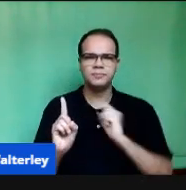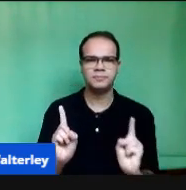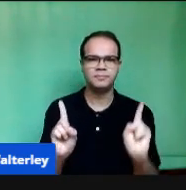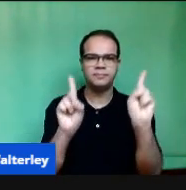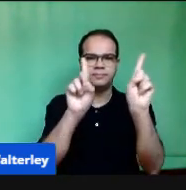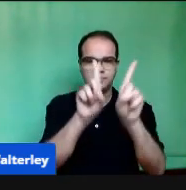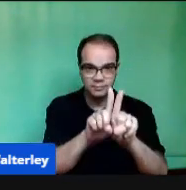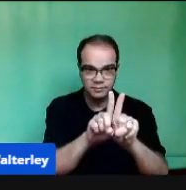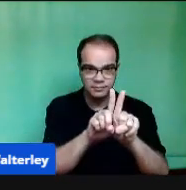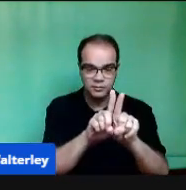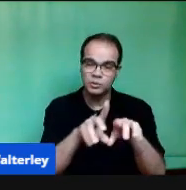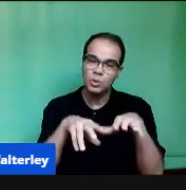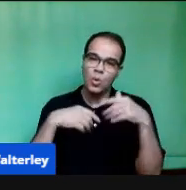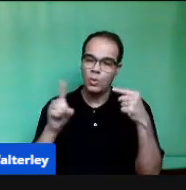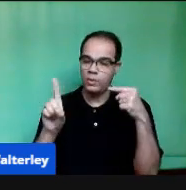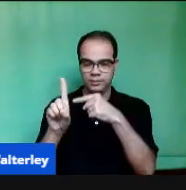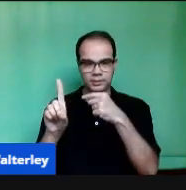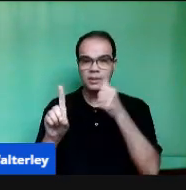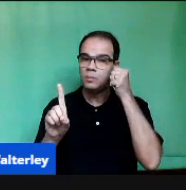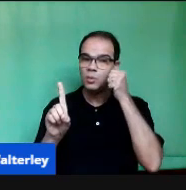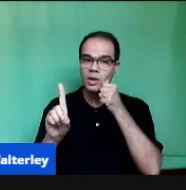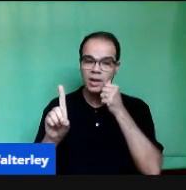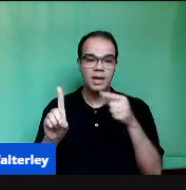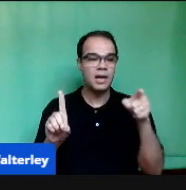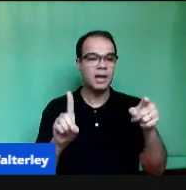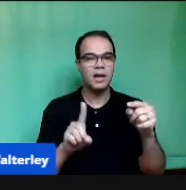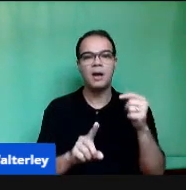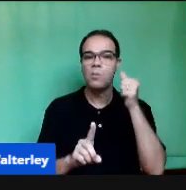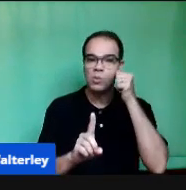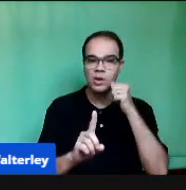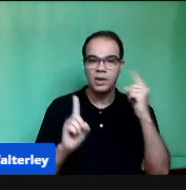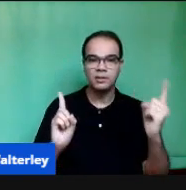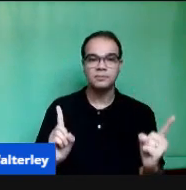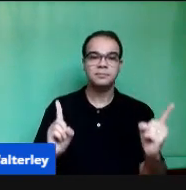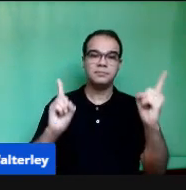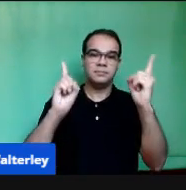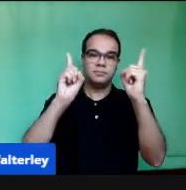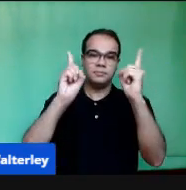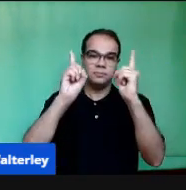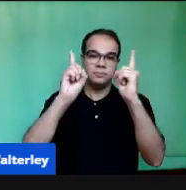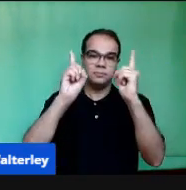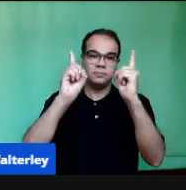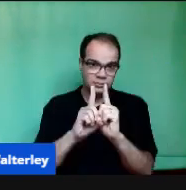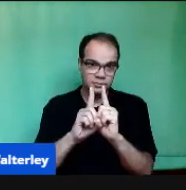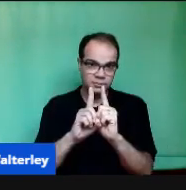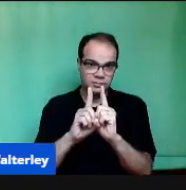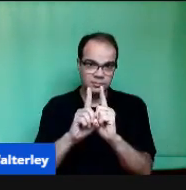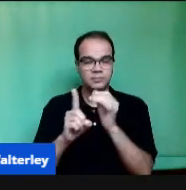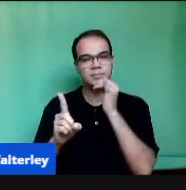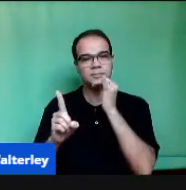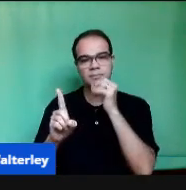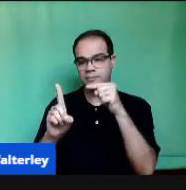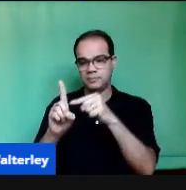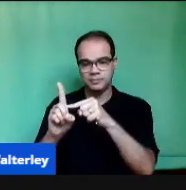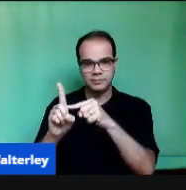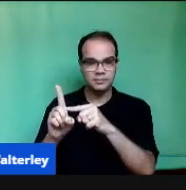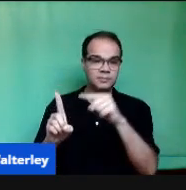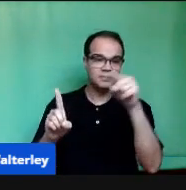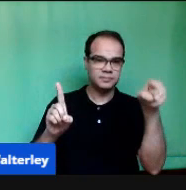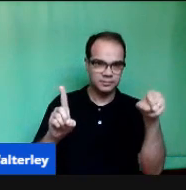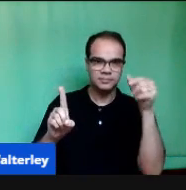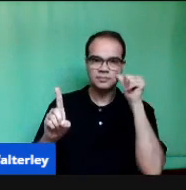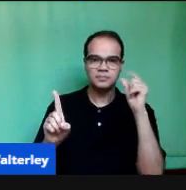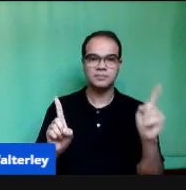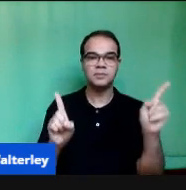população LGBT. Então, se duas mulheres, né, se eu sou uma mulher, me atraio por outra mulher,